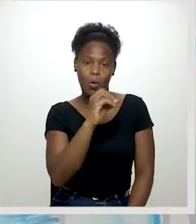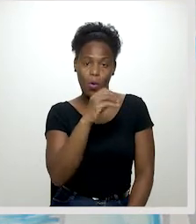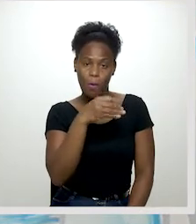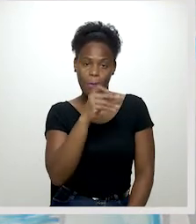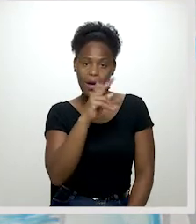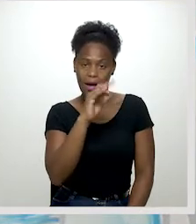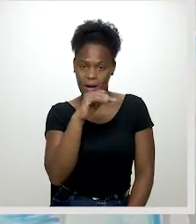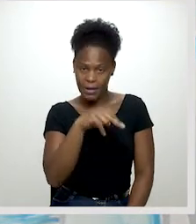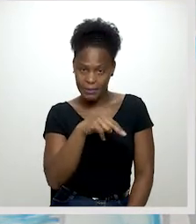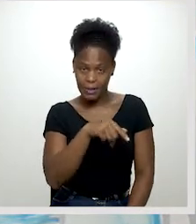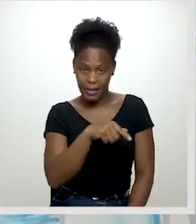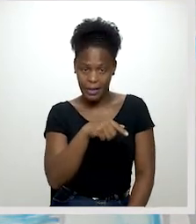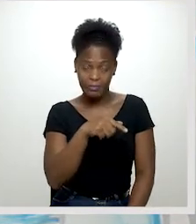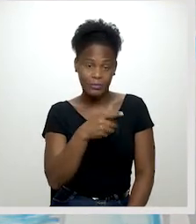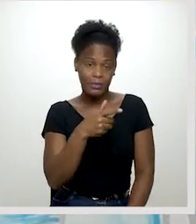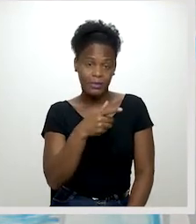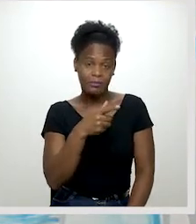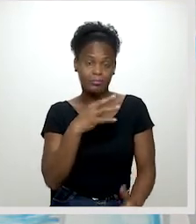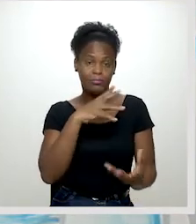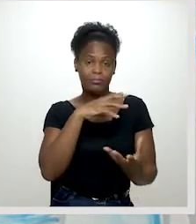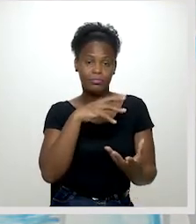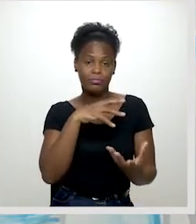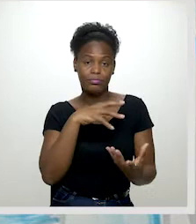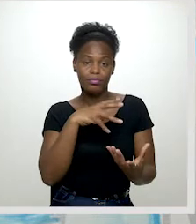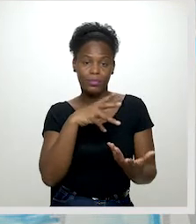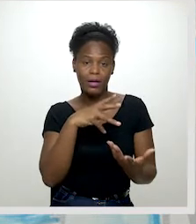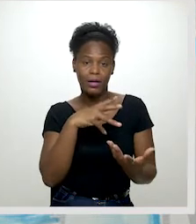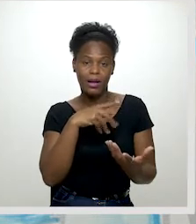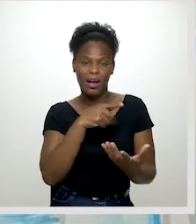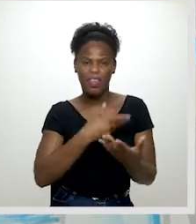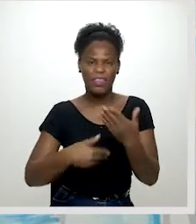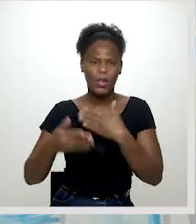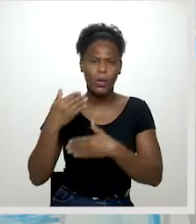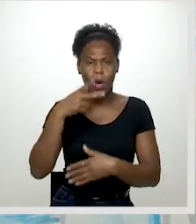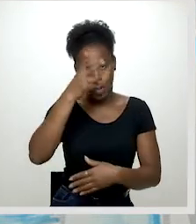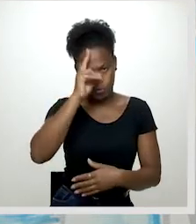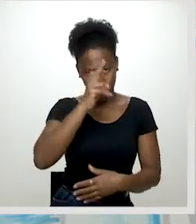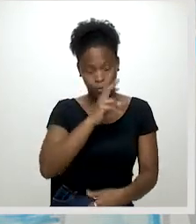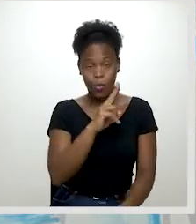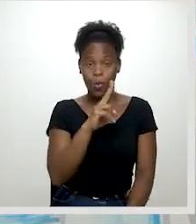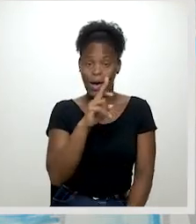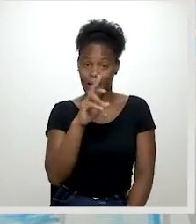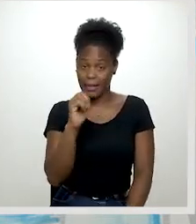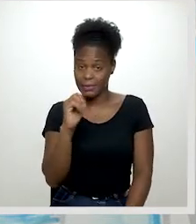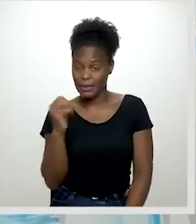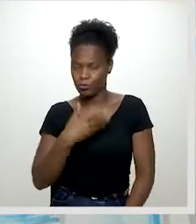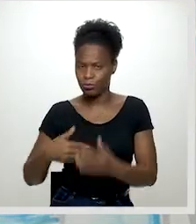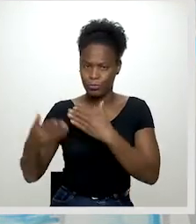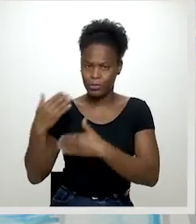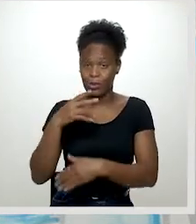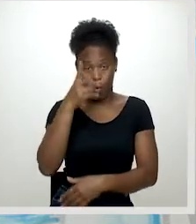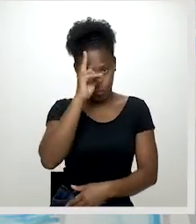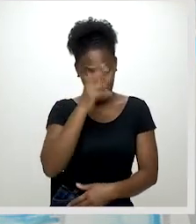é do continente, aliás, da ex-União Soviética, peço desculpas, e John Haldane é